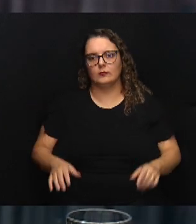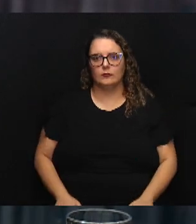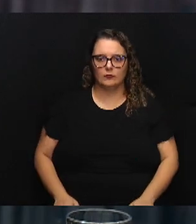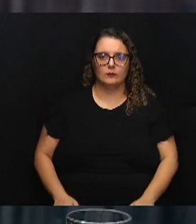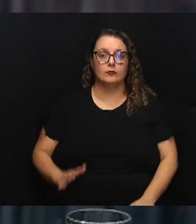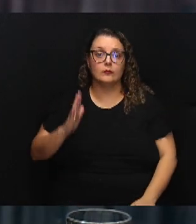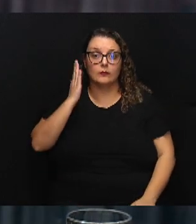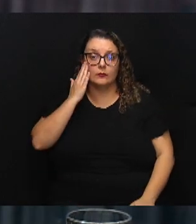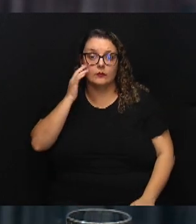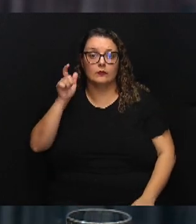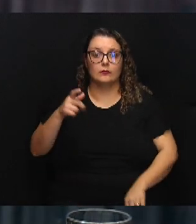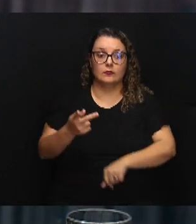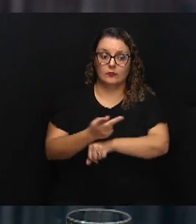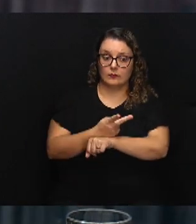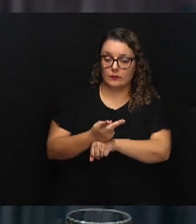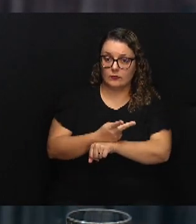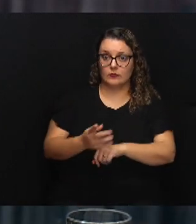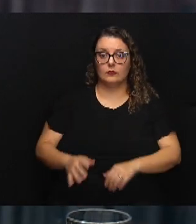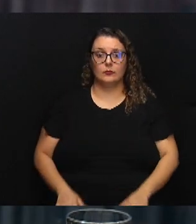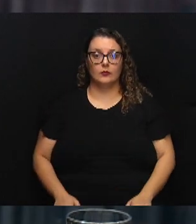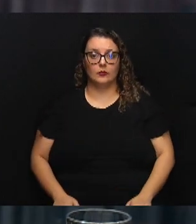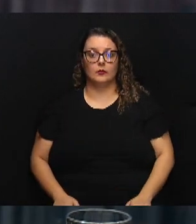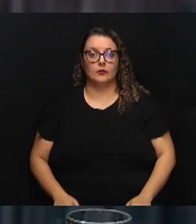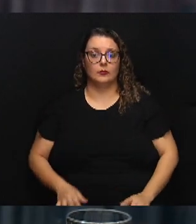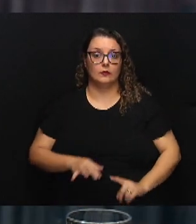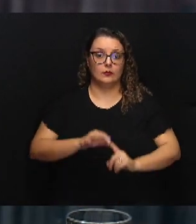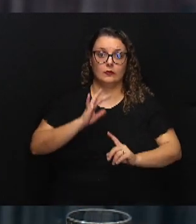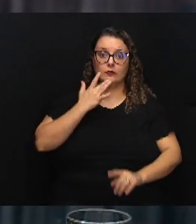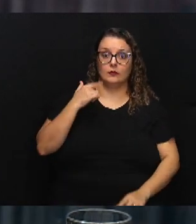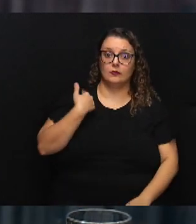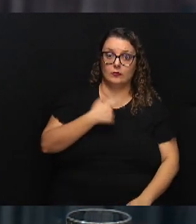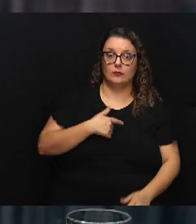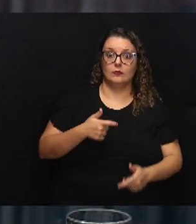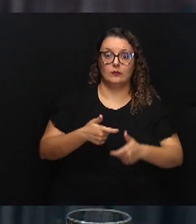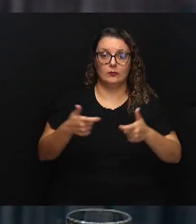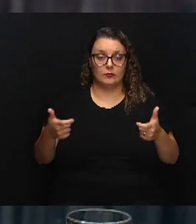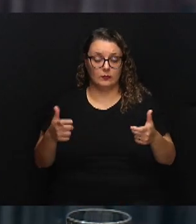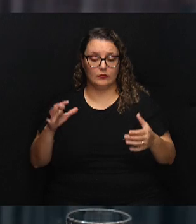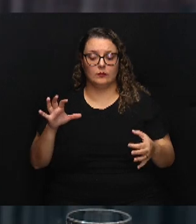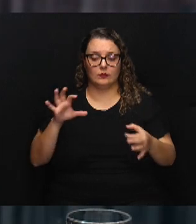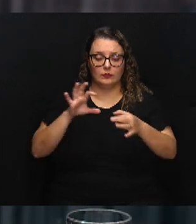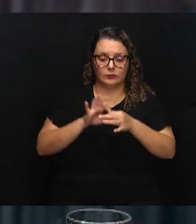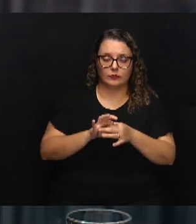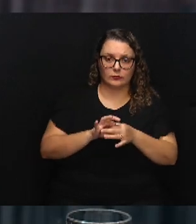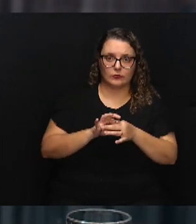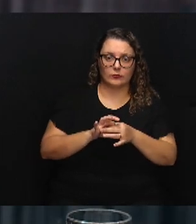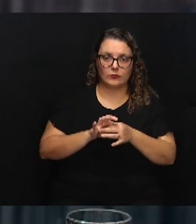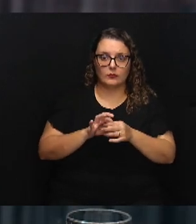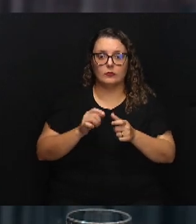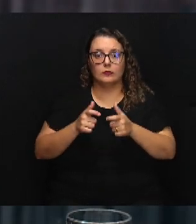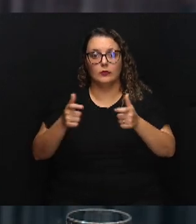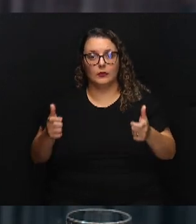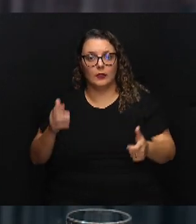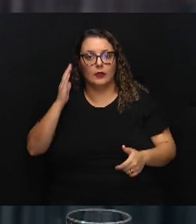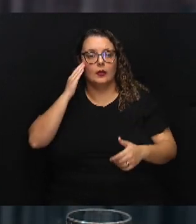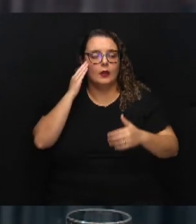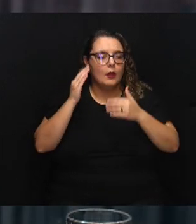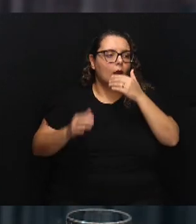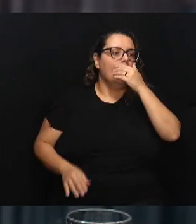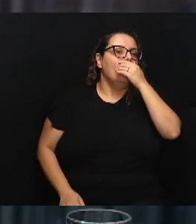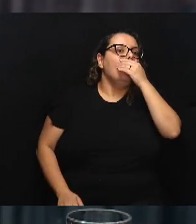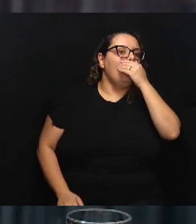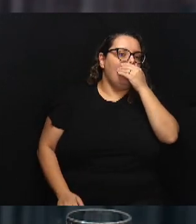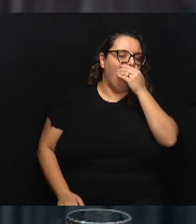entender o que a pessoa busca. A premissa nossa é, quanto maior a conexão, né, maior o entendimento que a gente tem